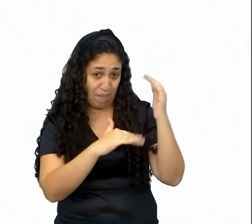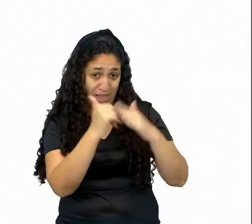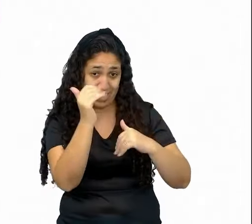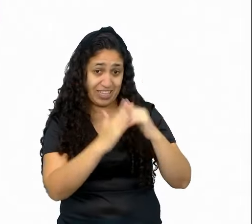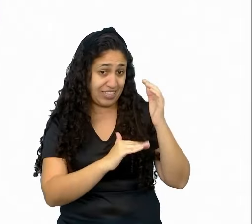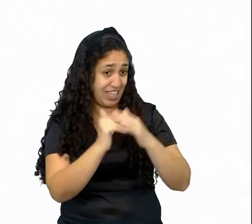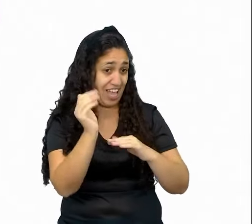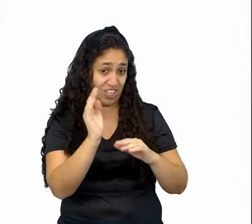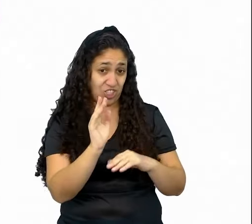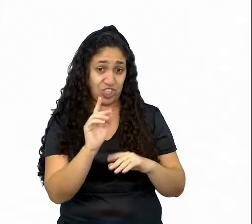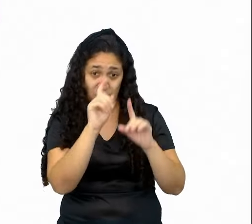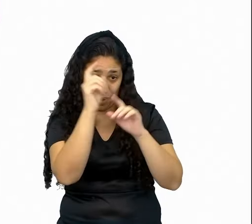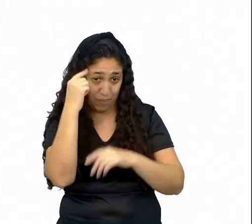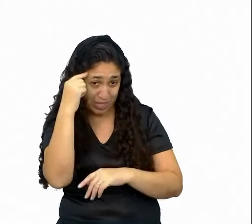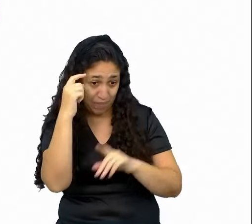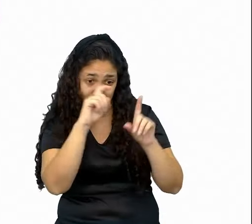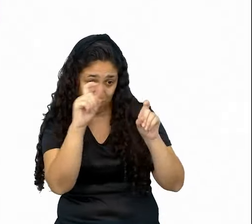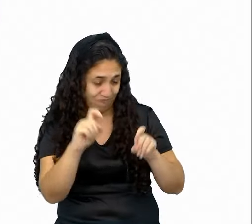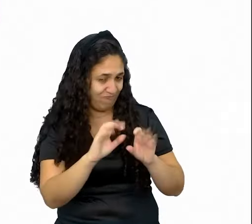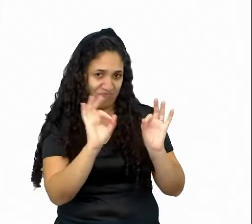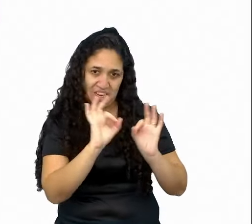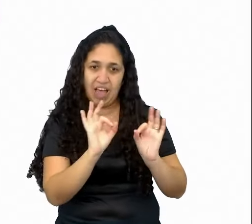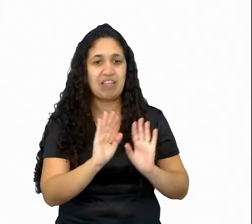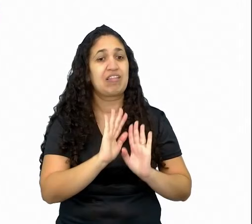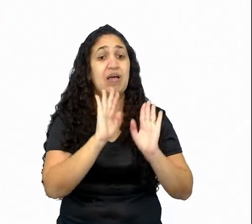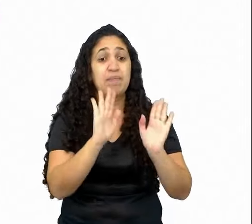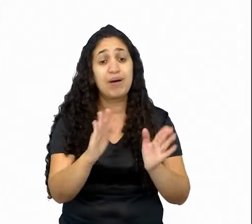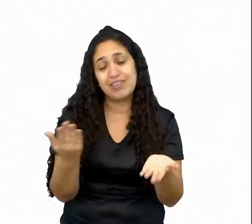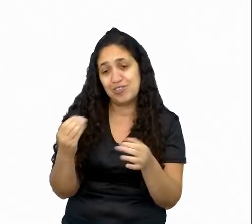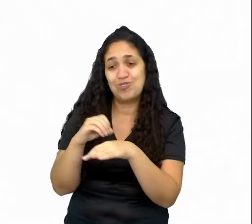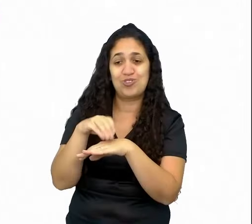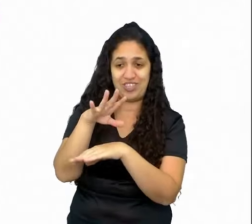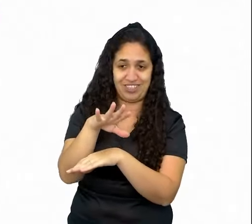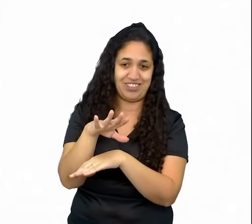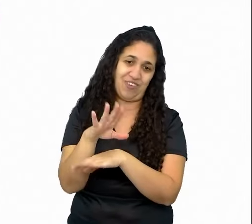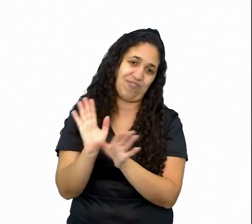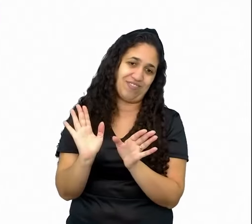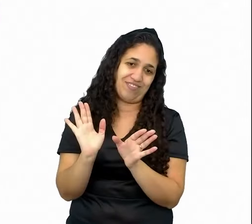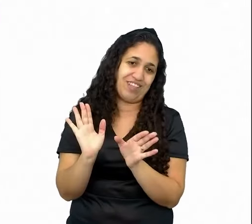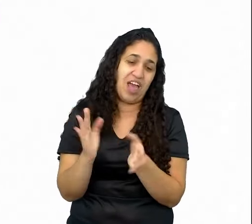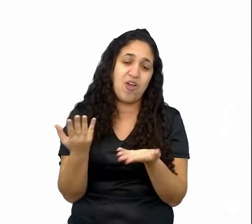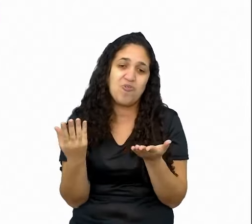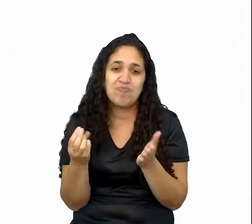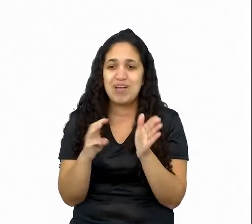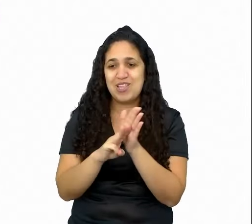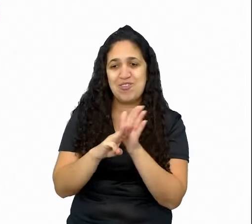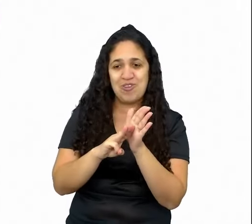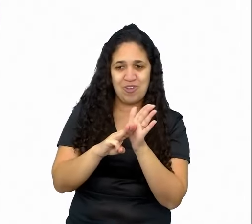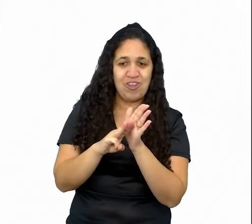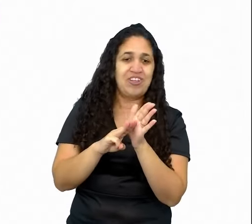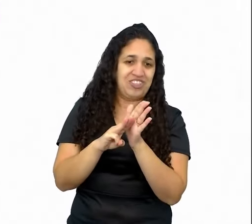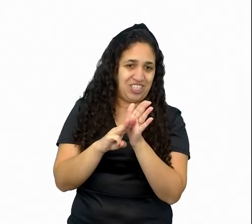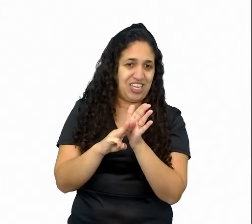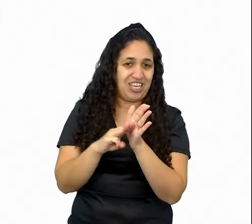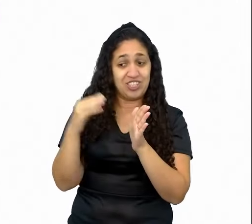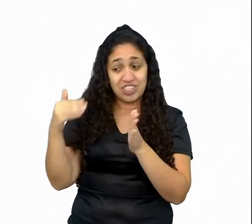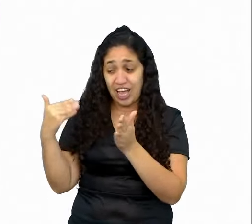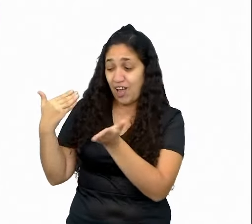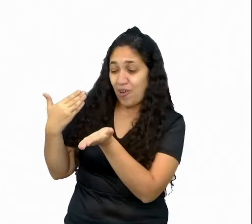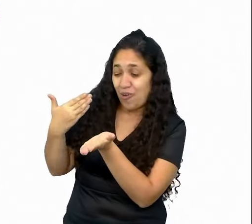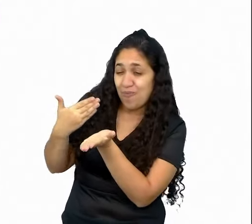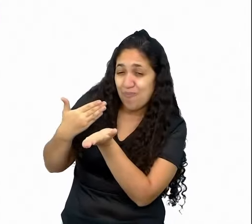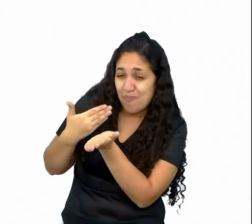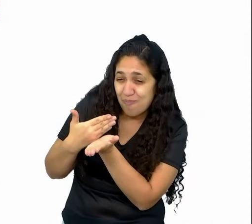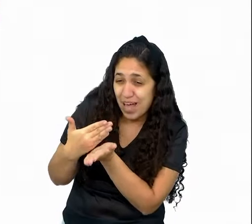nada de pensamento computacional, só que a gente traz aqui como sugestão, como tipo de uma metodologia, a gente começar a fazer